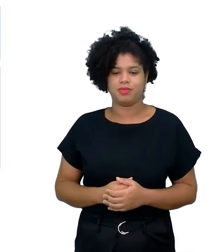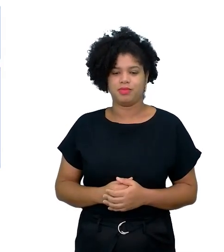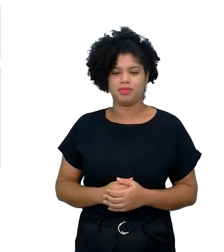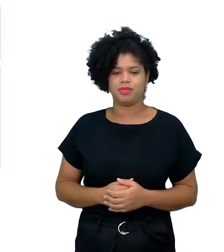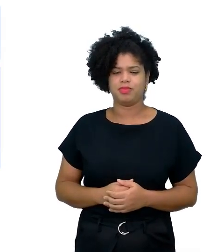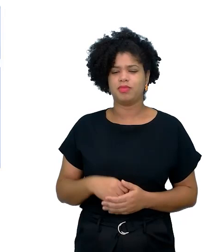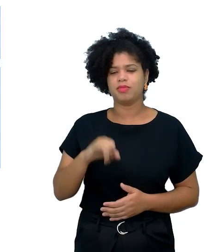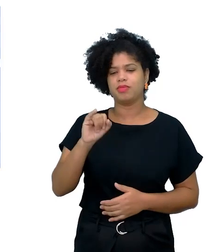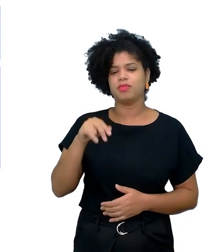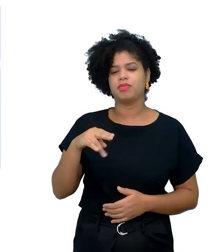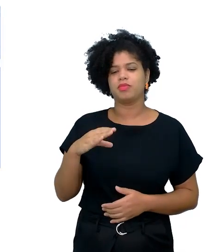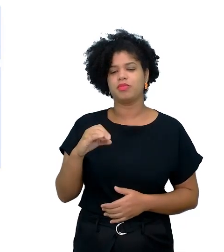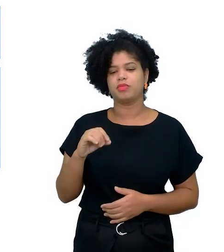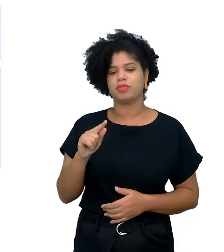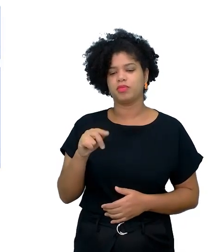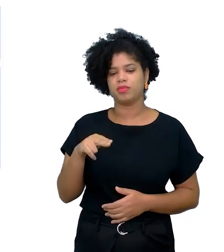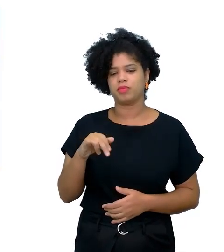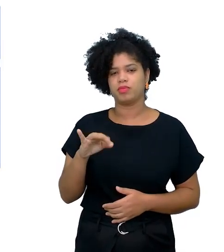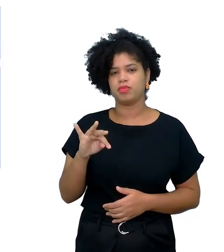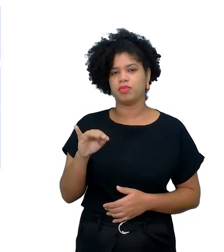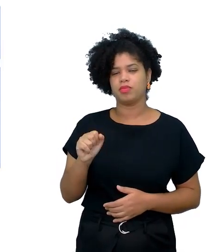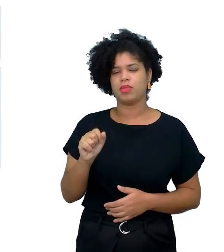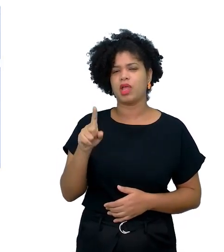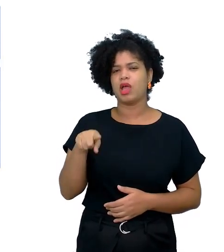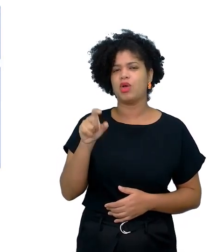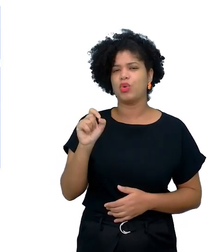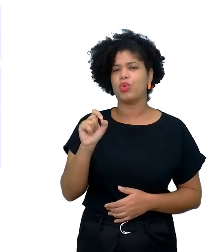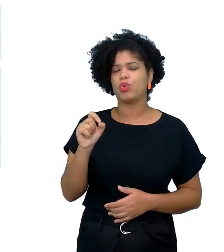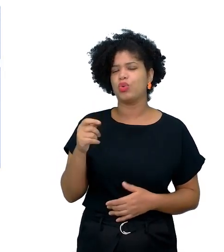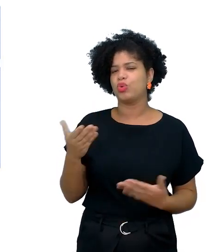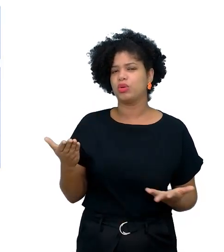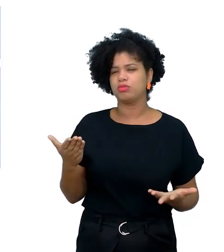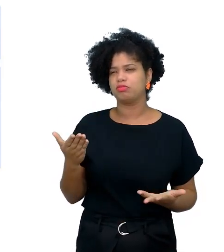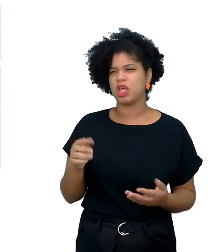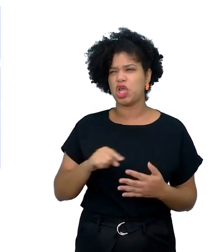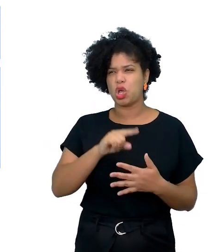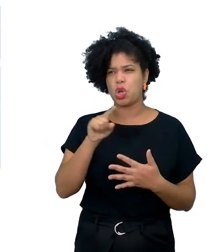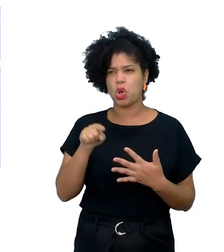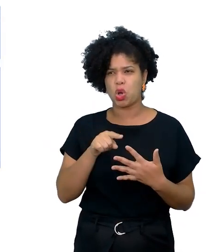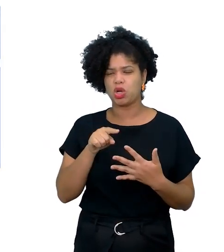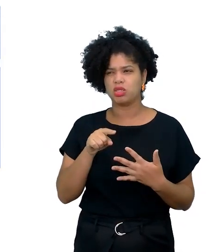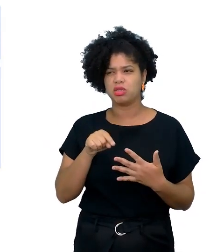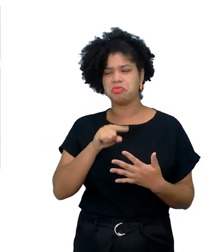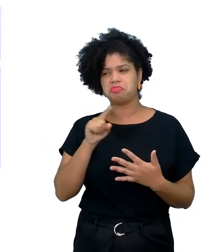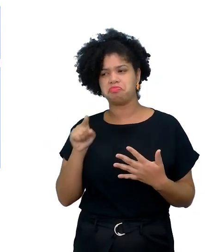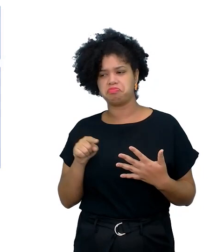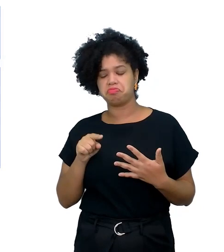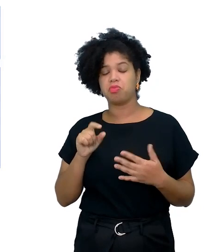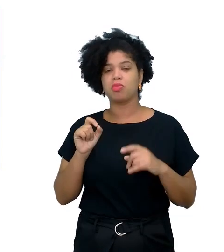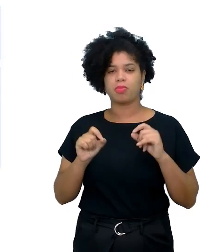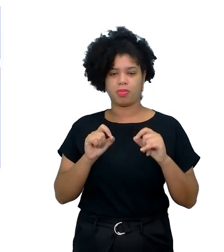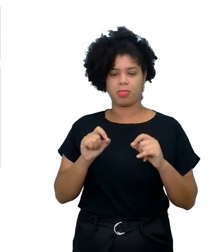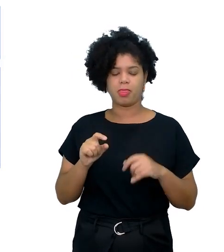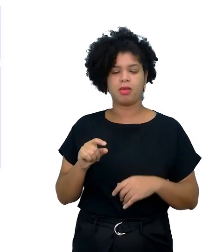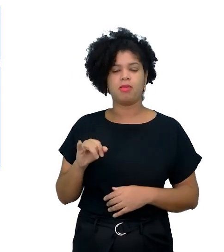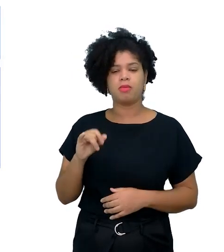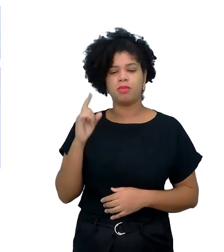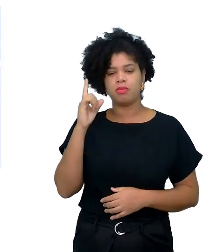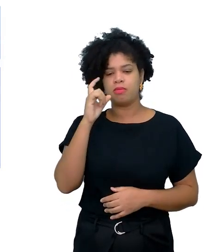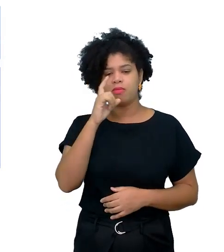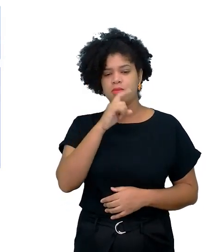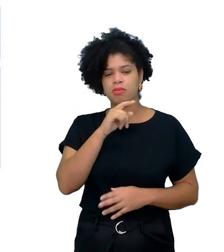uma incógnita, né? A gente está falando disso, mas o que é isso, né? E que dificuldades a mudança do lugar